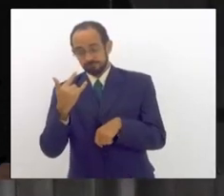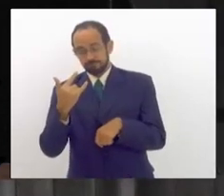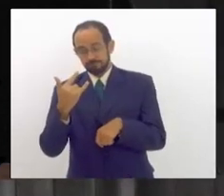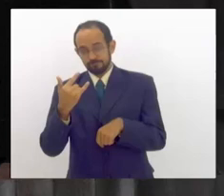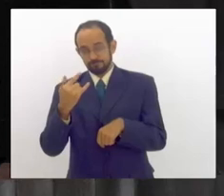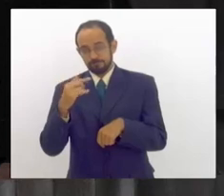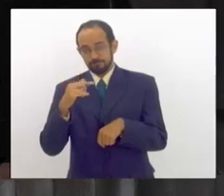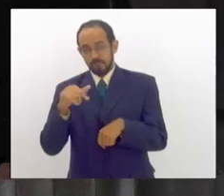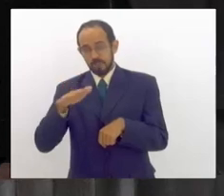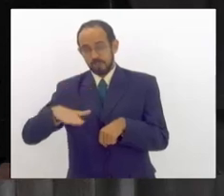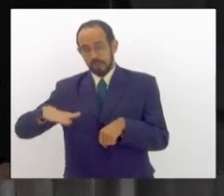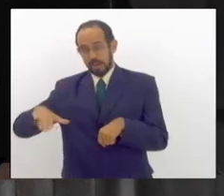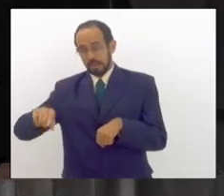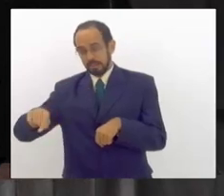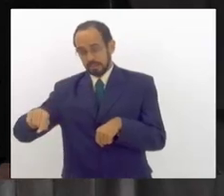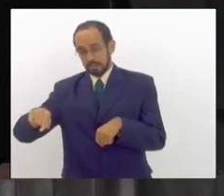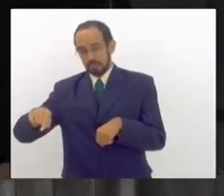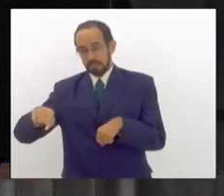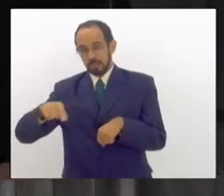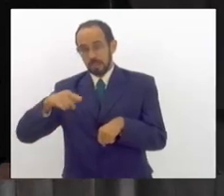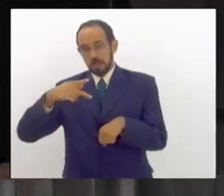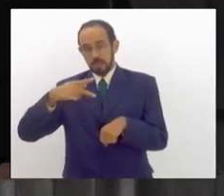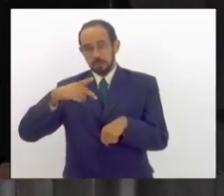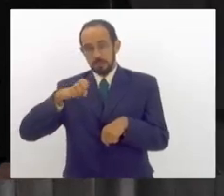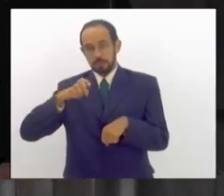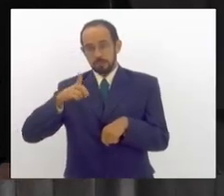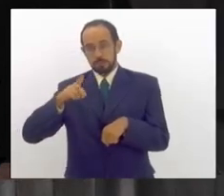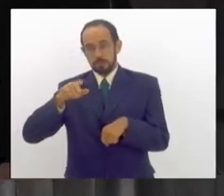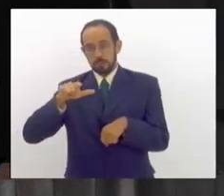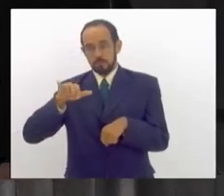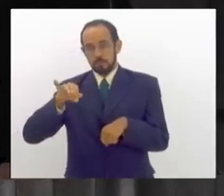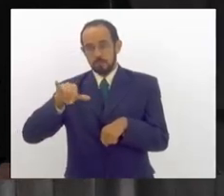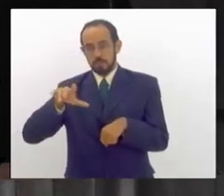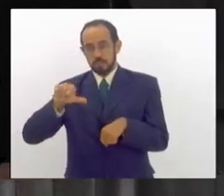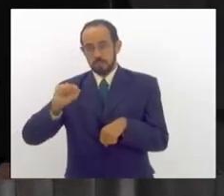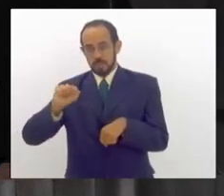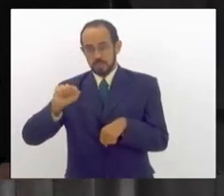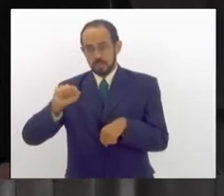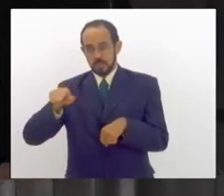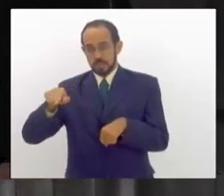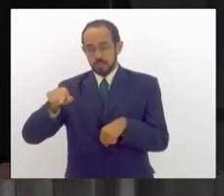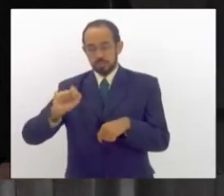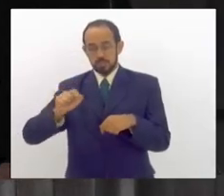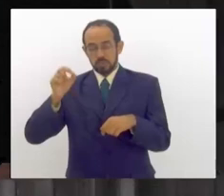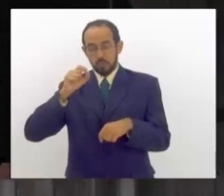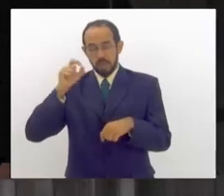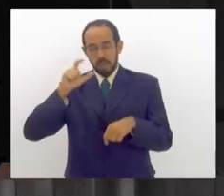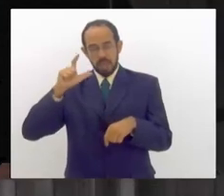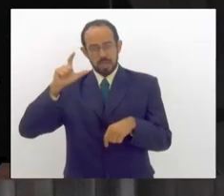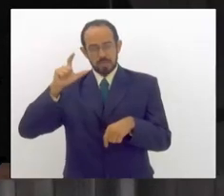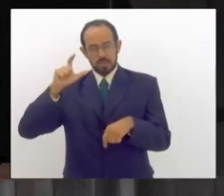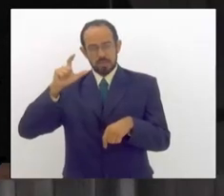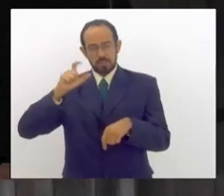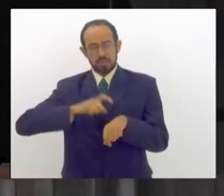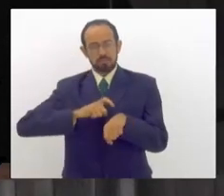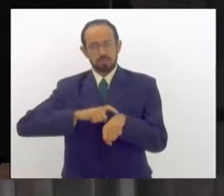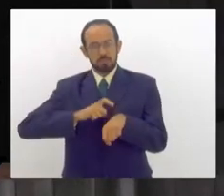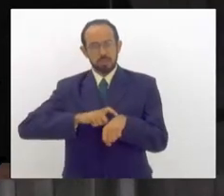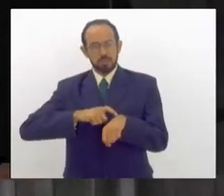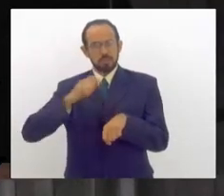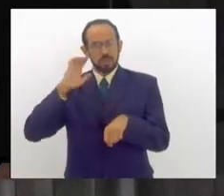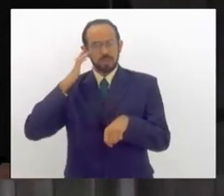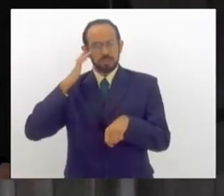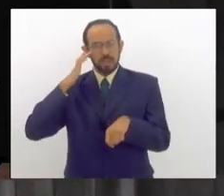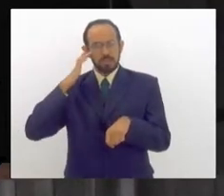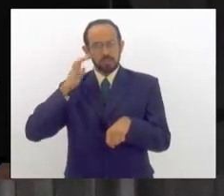esses plantonistas que ficam de plantão e que também sentem, acham que as